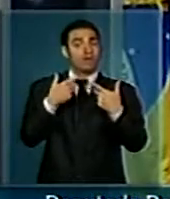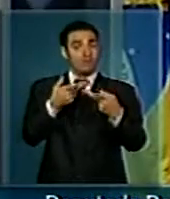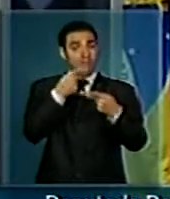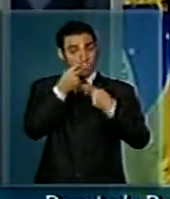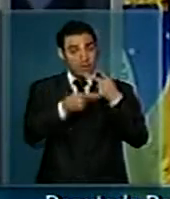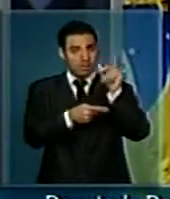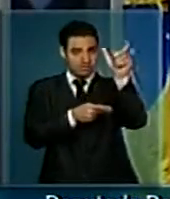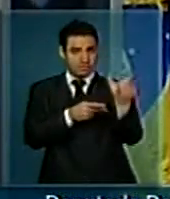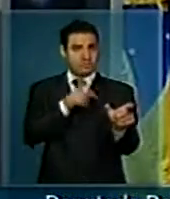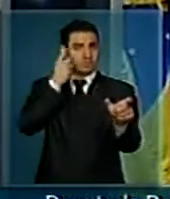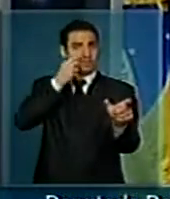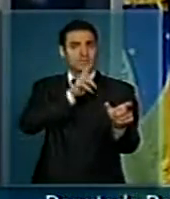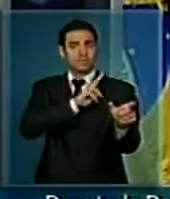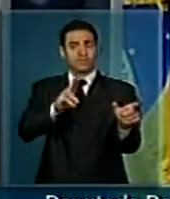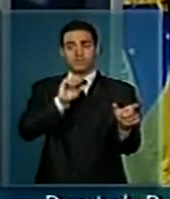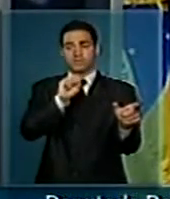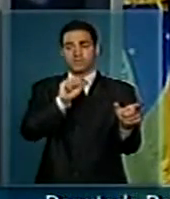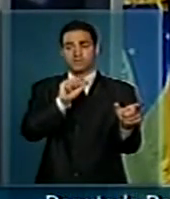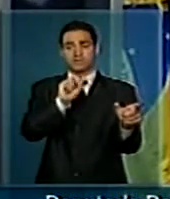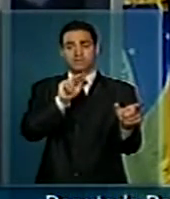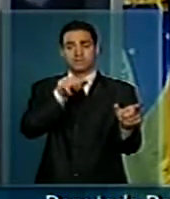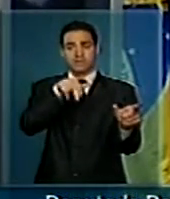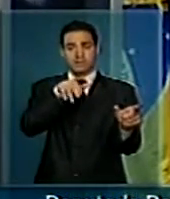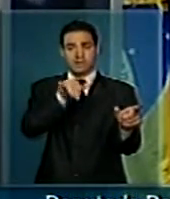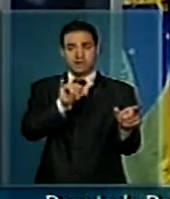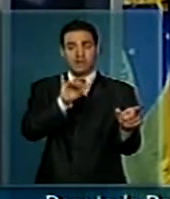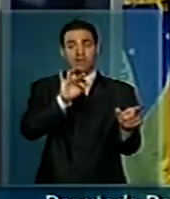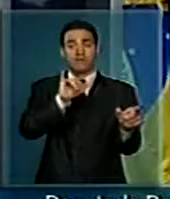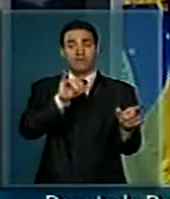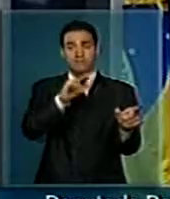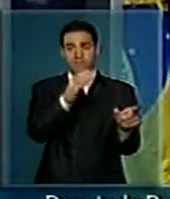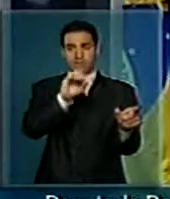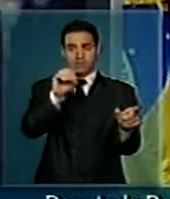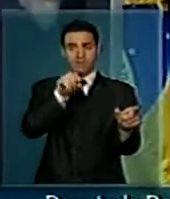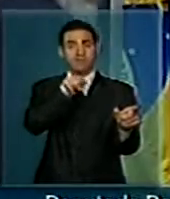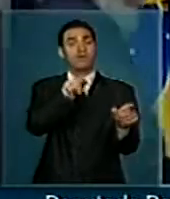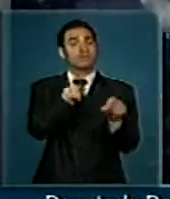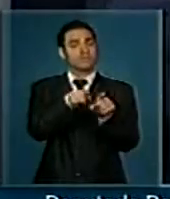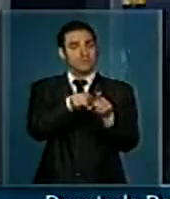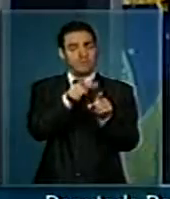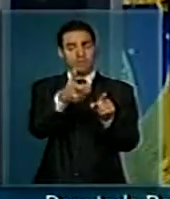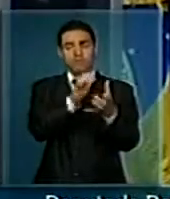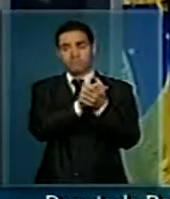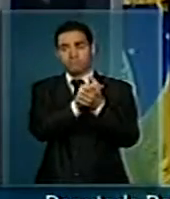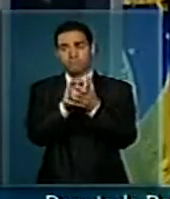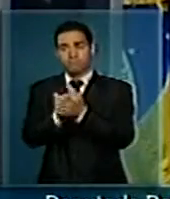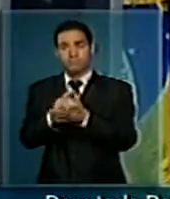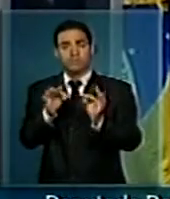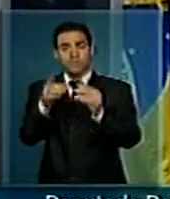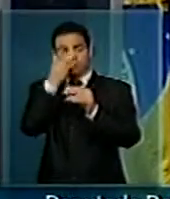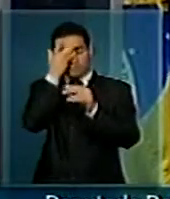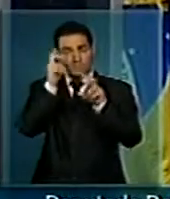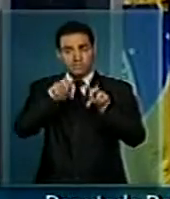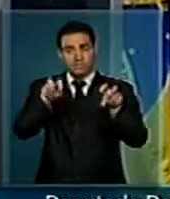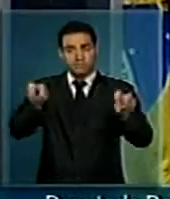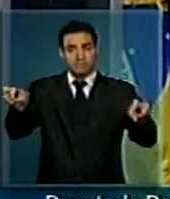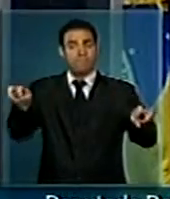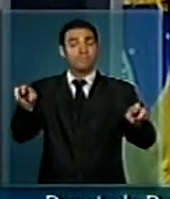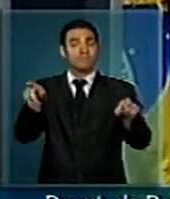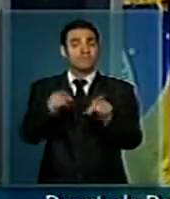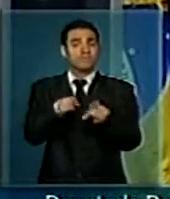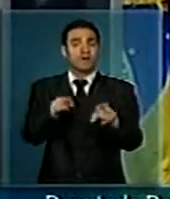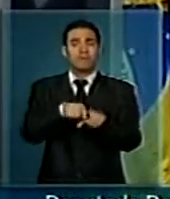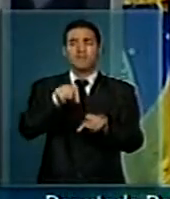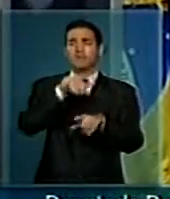do ilustre deputado Sarney Filho, em nome de quem eu cumprimento a mesa, e todos aqueles que, em todo